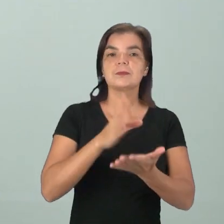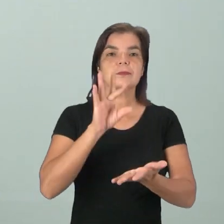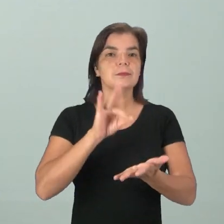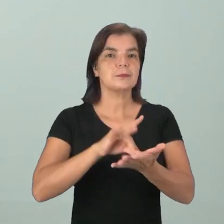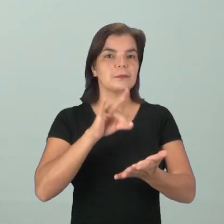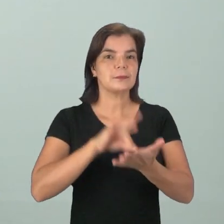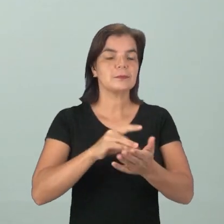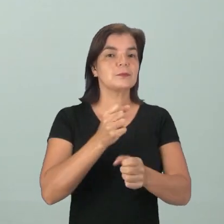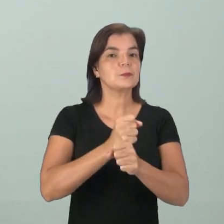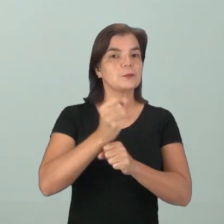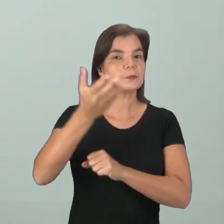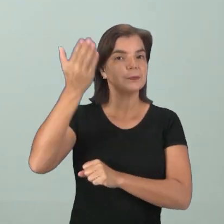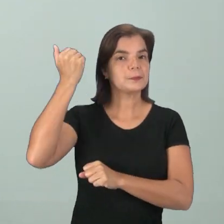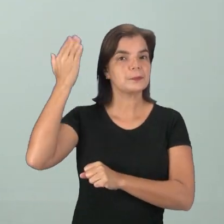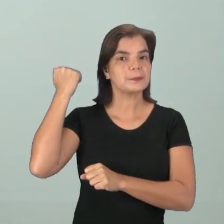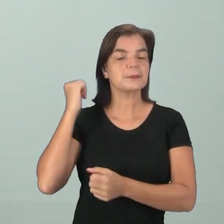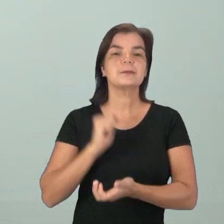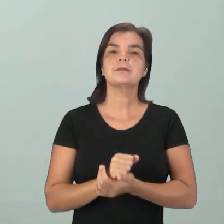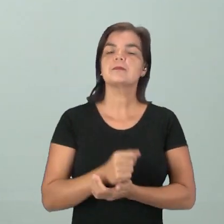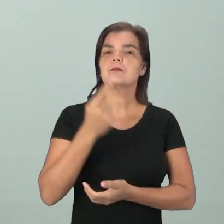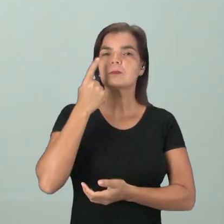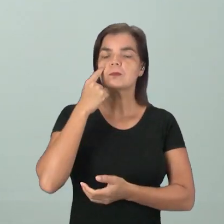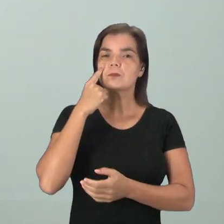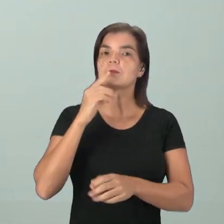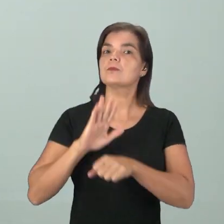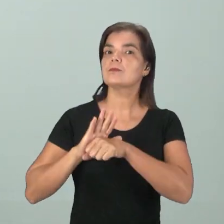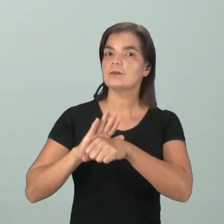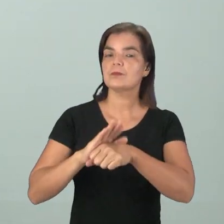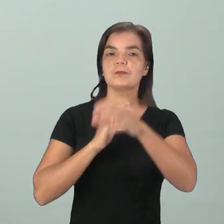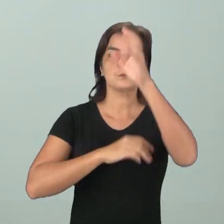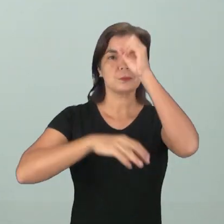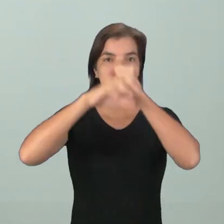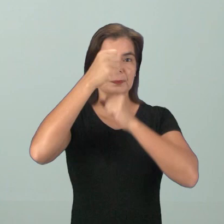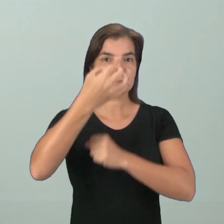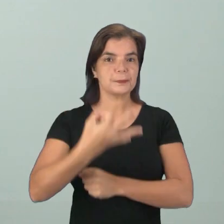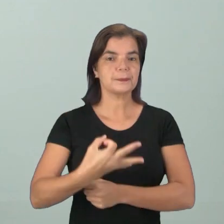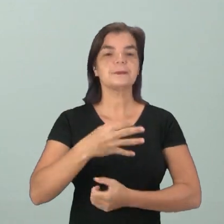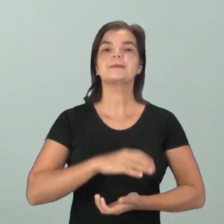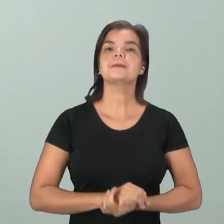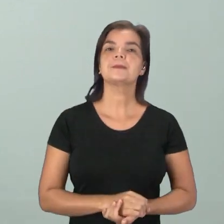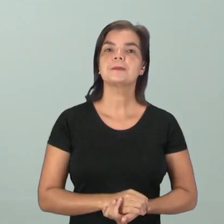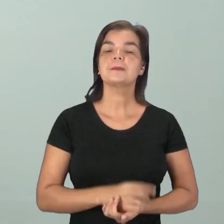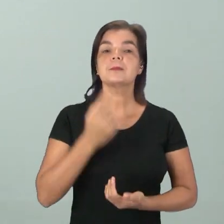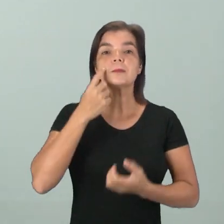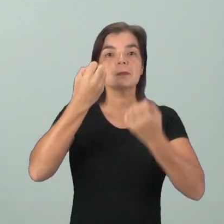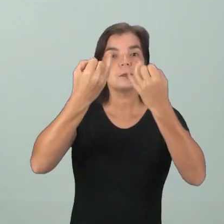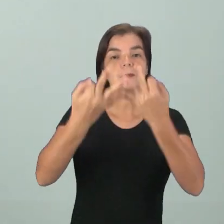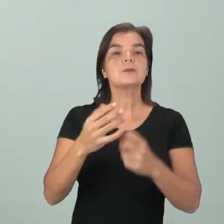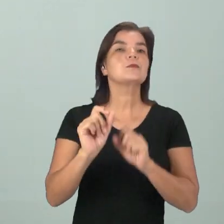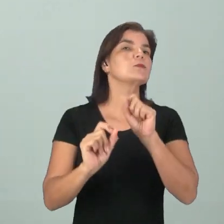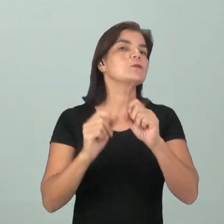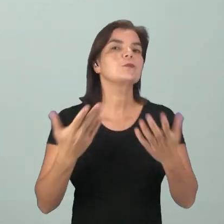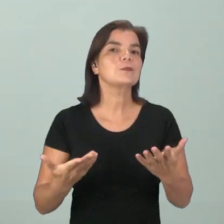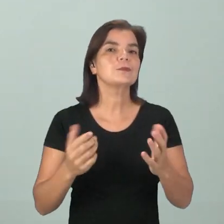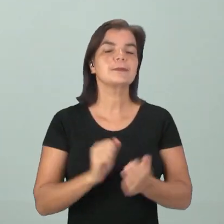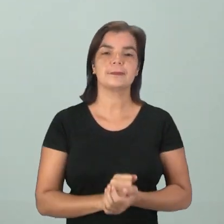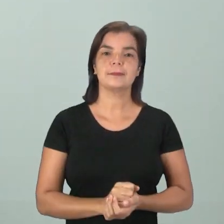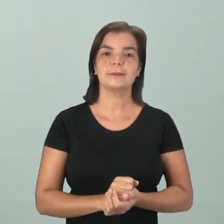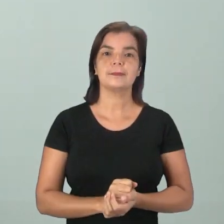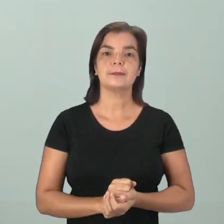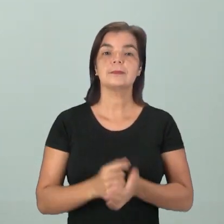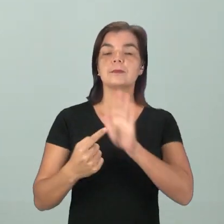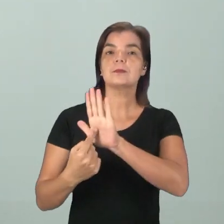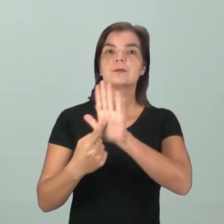no ano passado, como uma forma de reforçar o aprendizado, certo? Então hoje a gente vai falar um pouquinho sobre